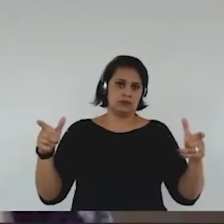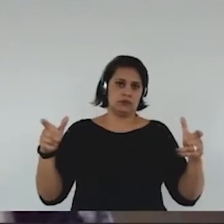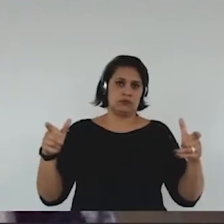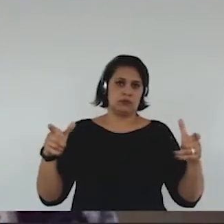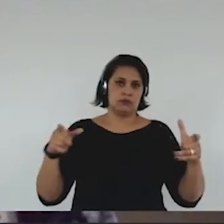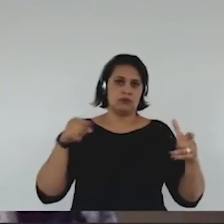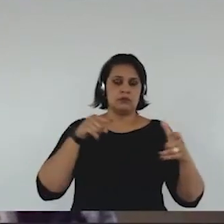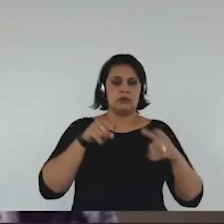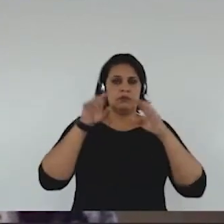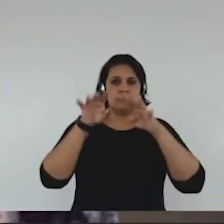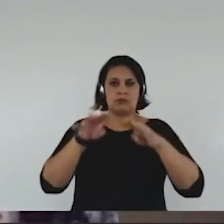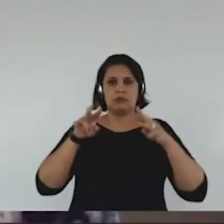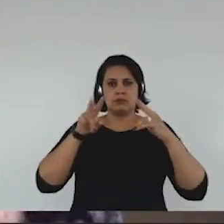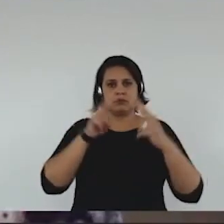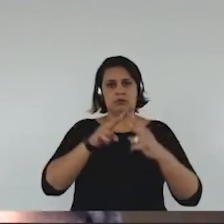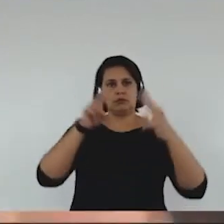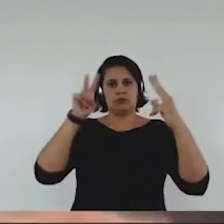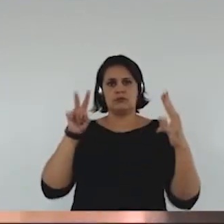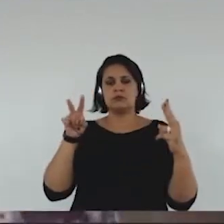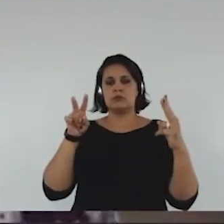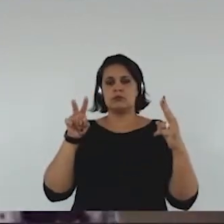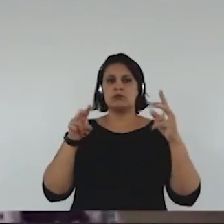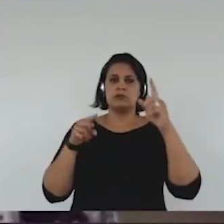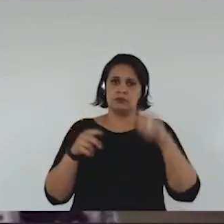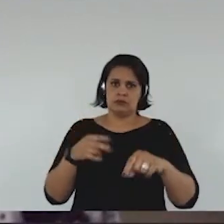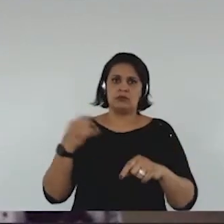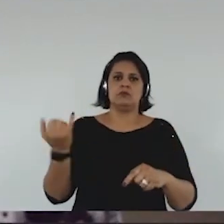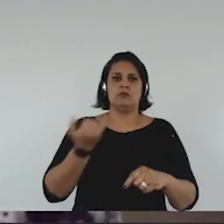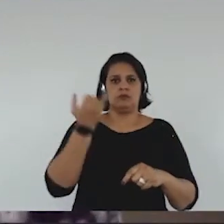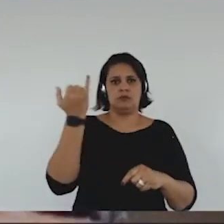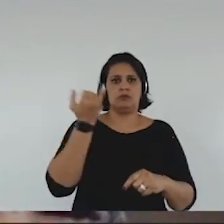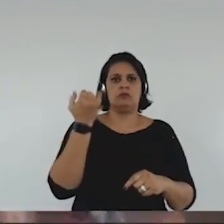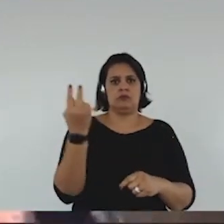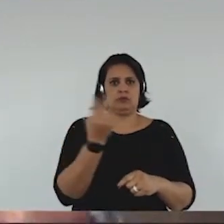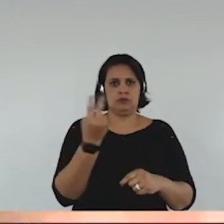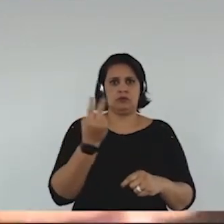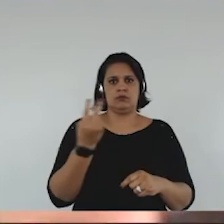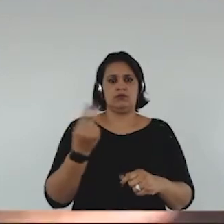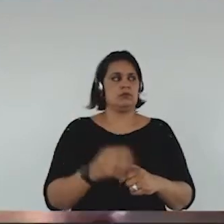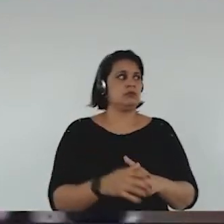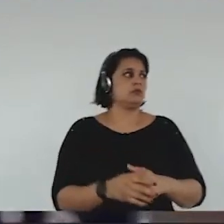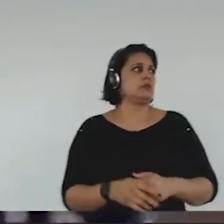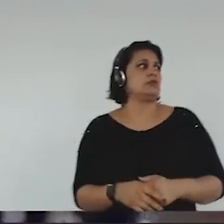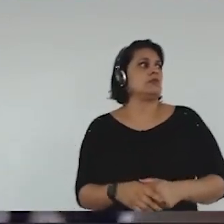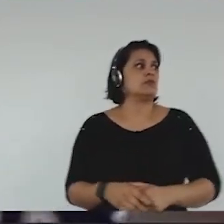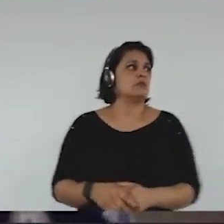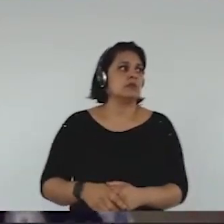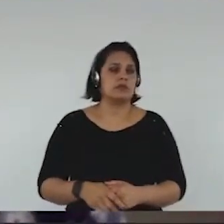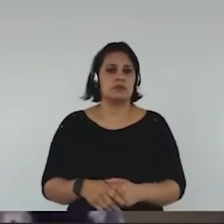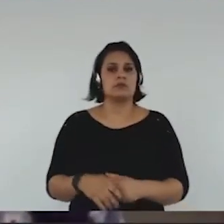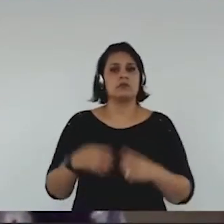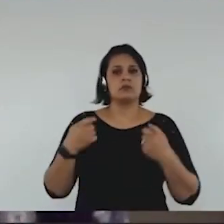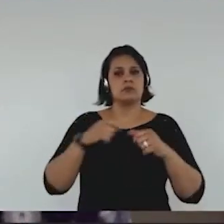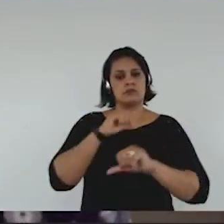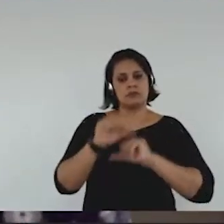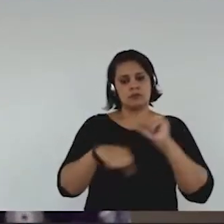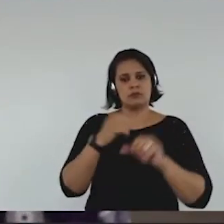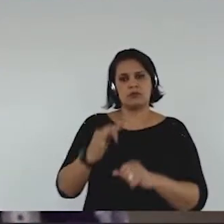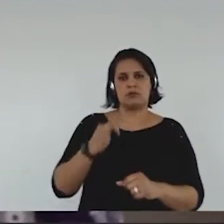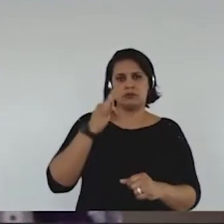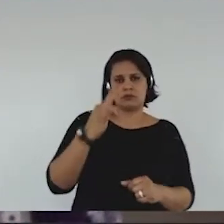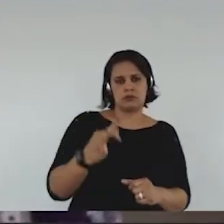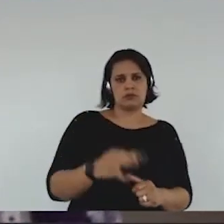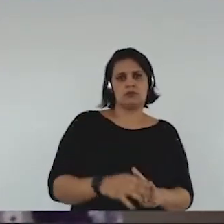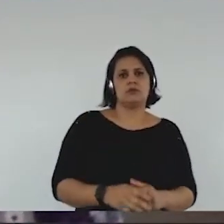audiências virtuais. Esse é o segundo grande aspecto que me parece que veio para mudar o futuro, né?